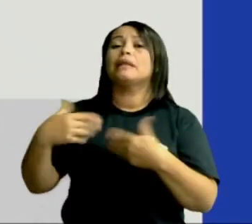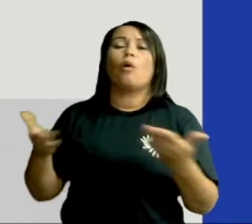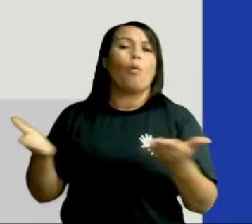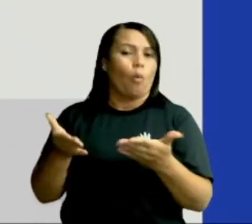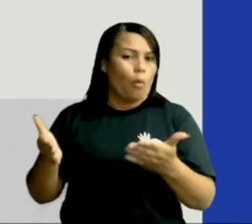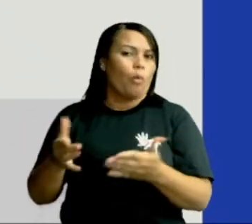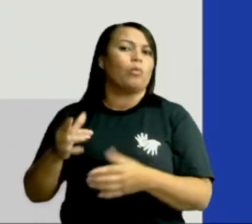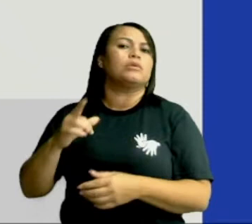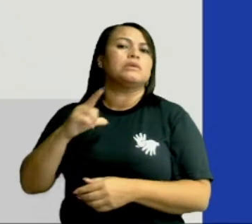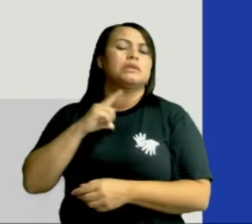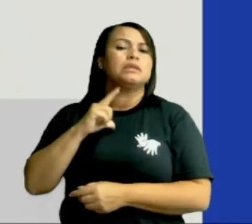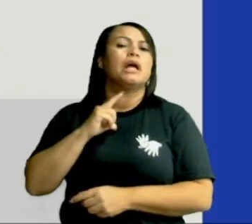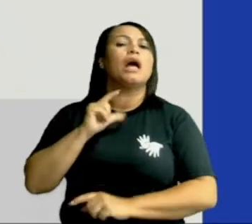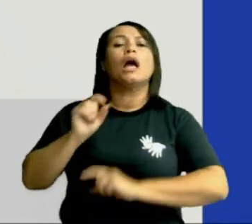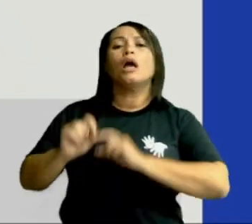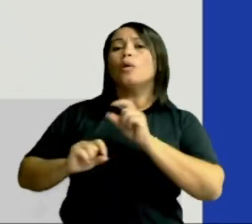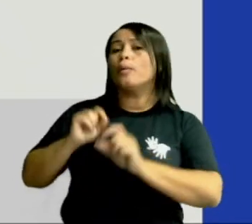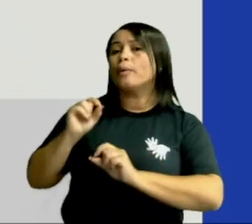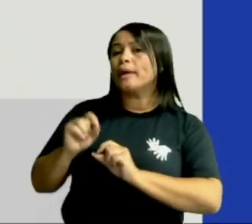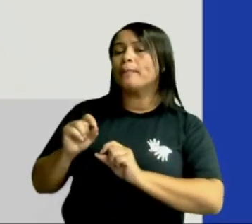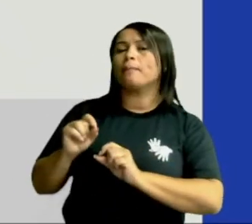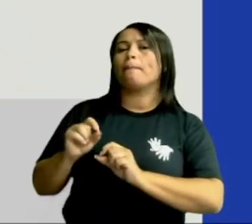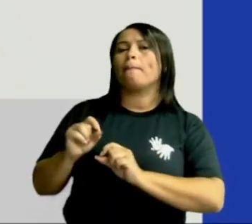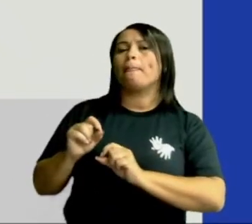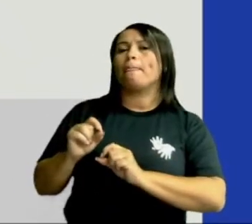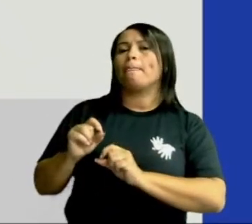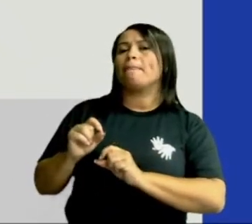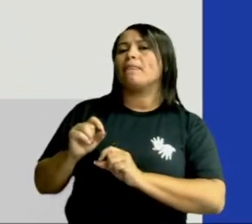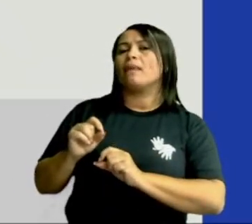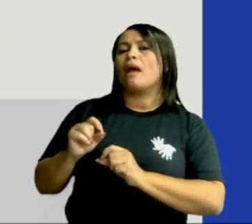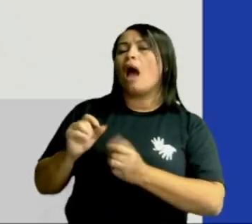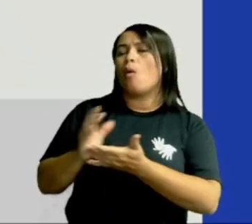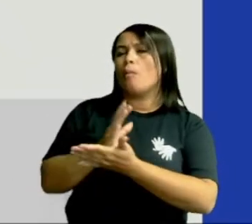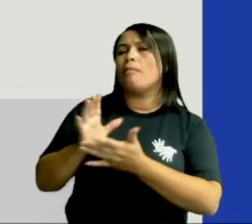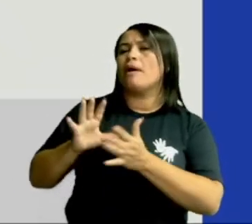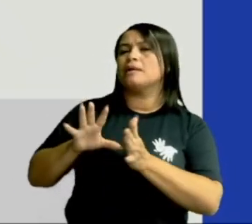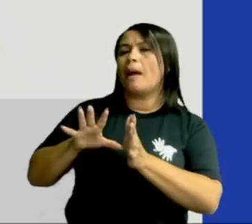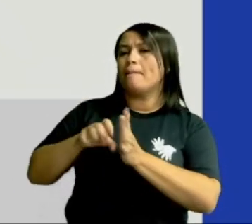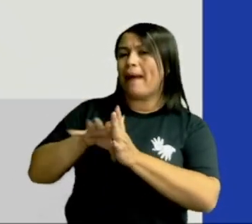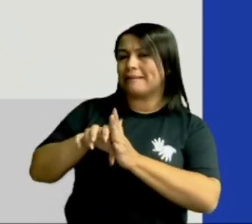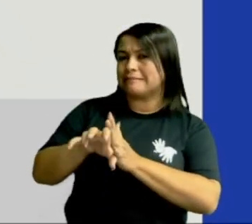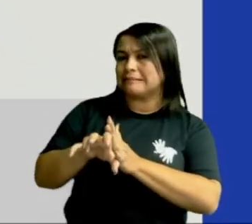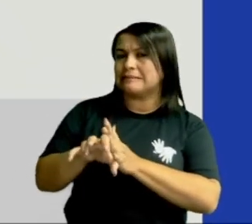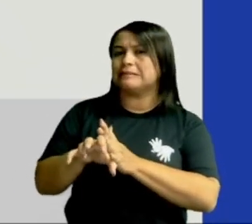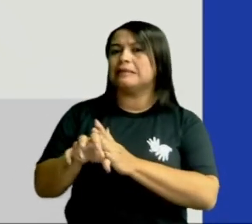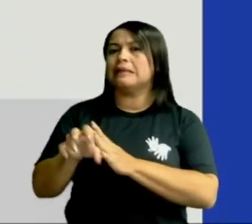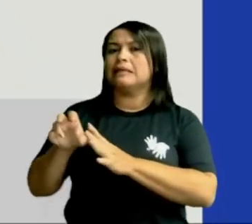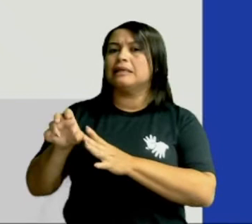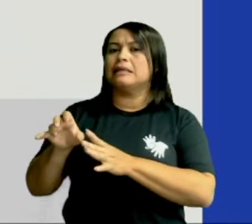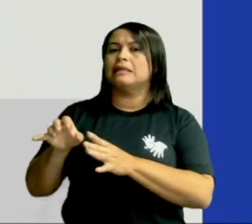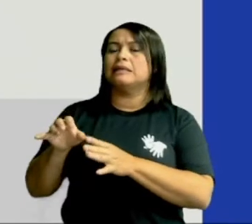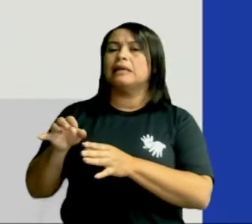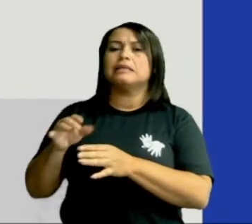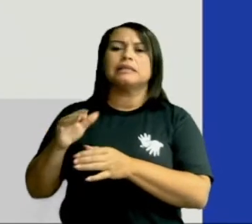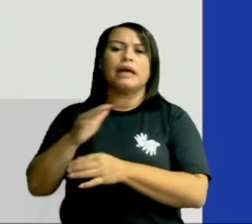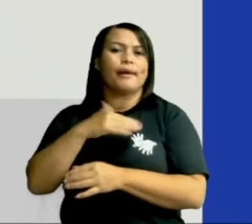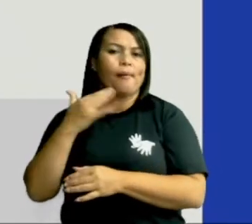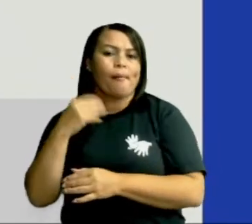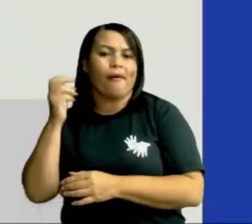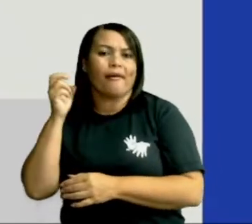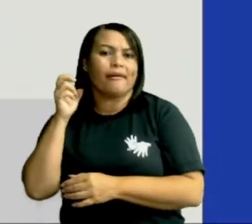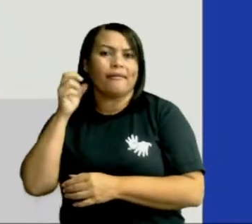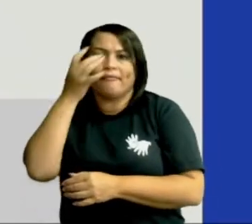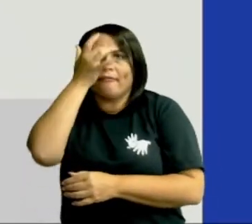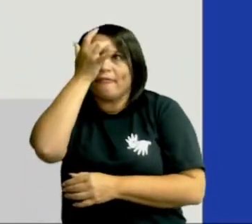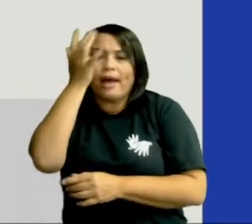dia, tem-se uma vasta gama de bactérias super resistentes, que